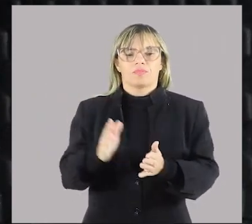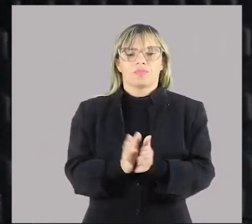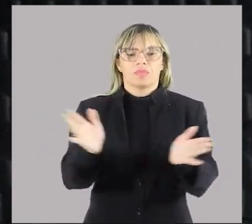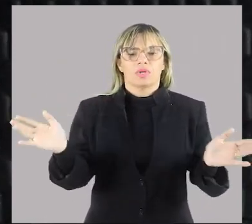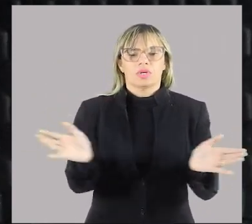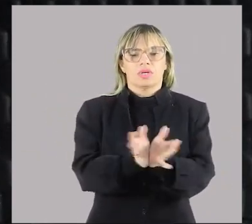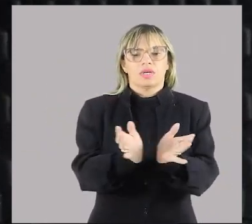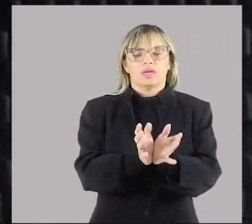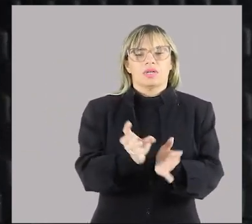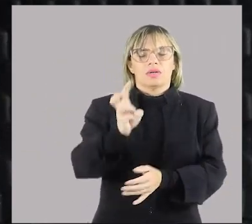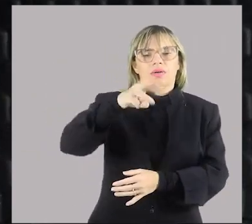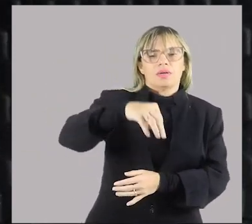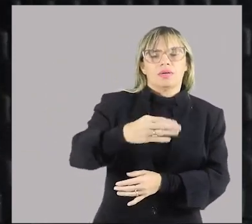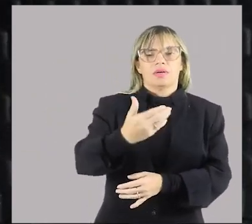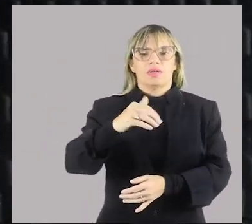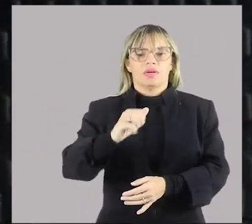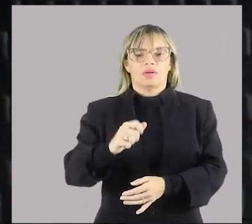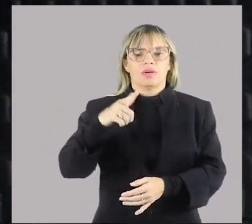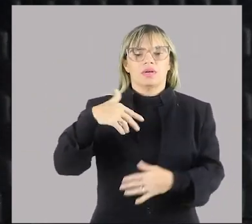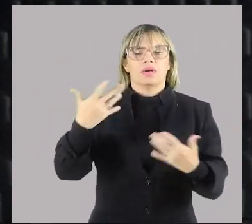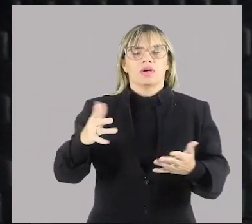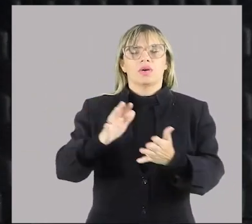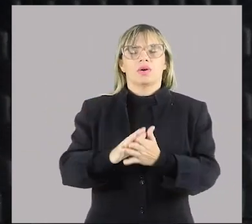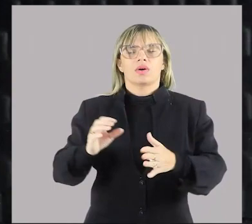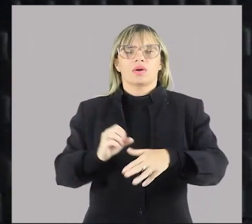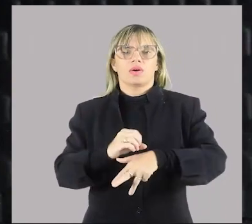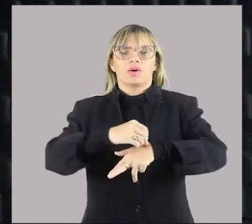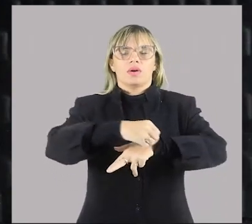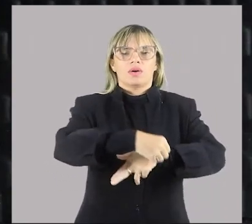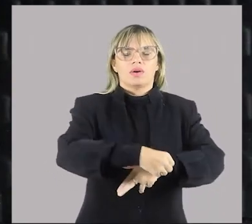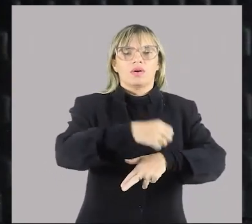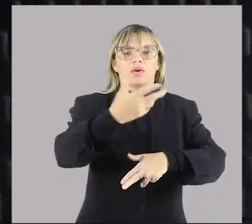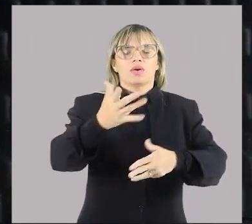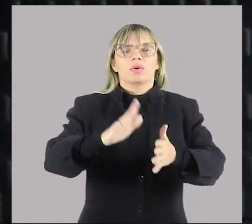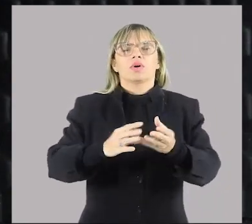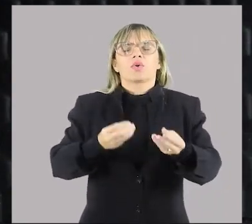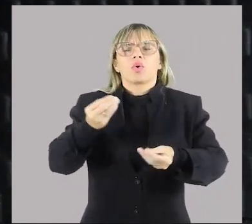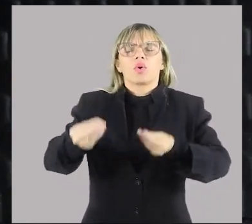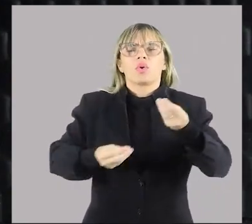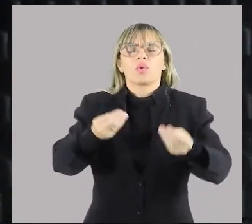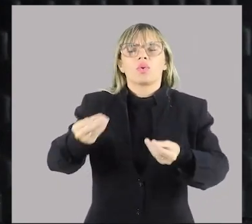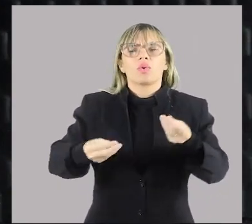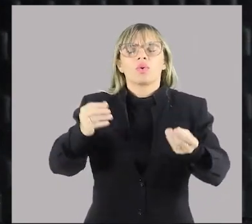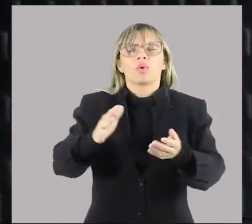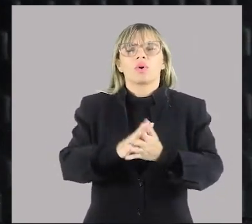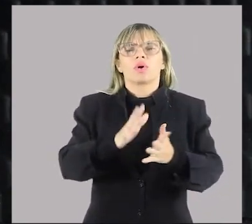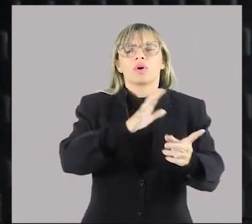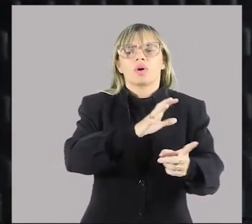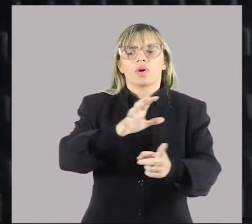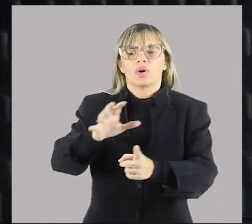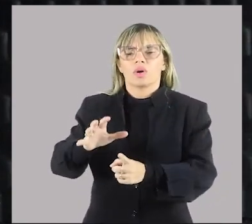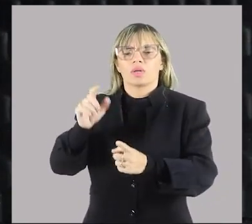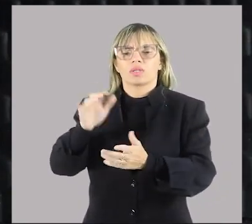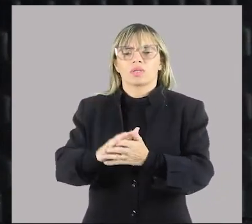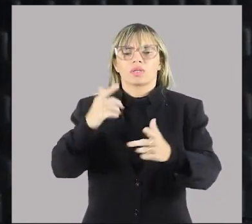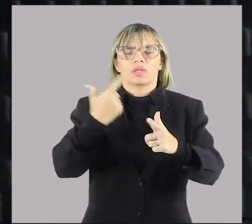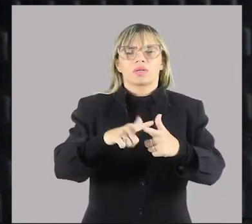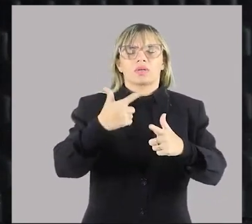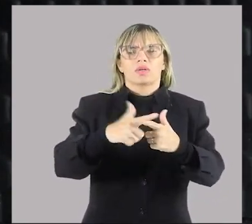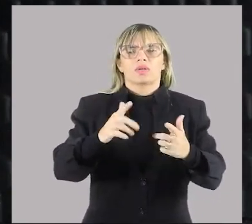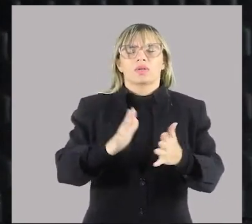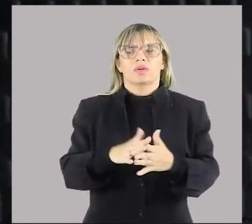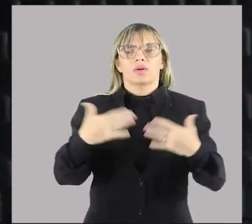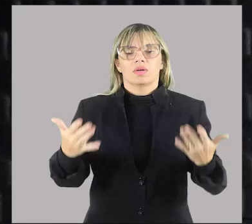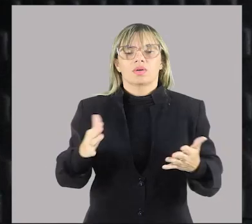uma jereba. Essa classe média e operariado, de que forma elas contribuem para a crise desse Estado? O problema é